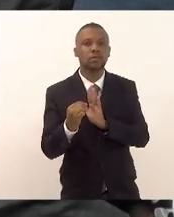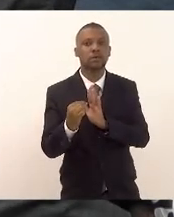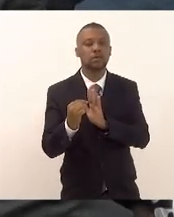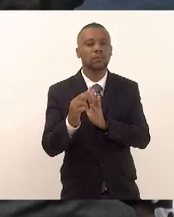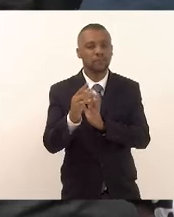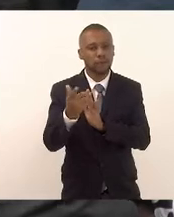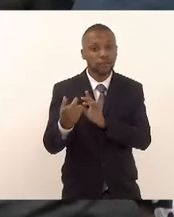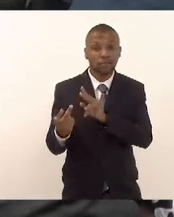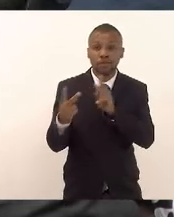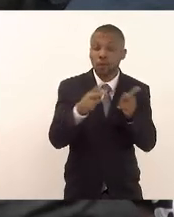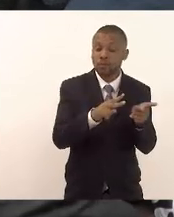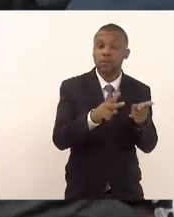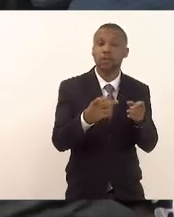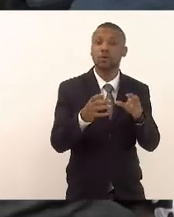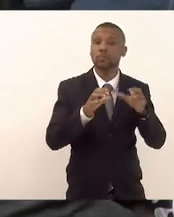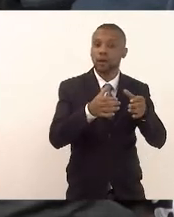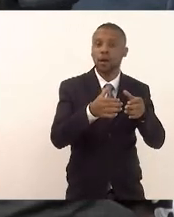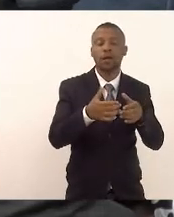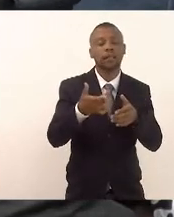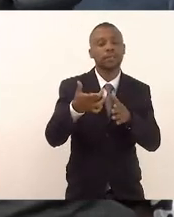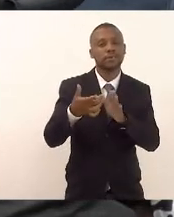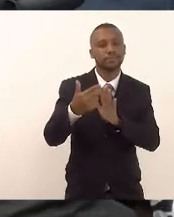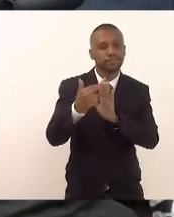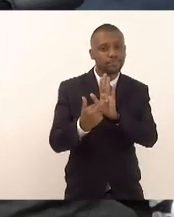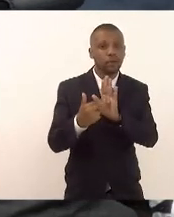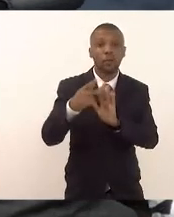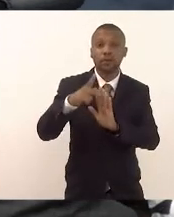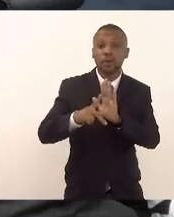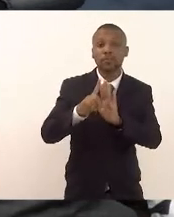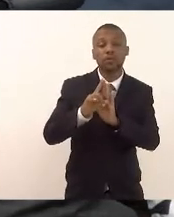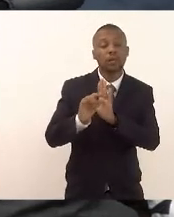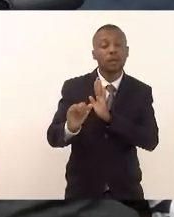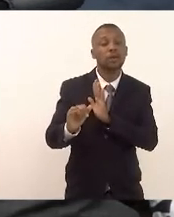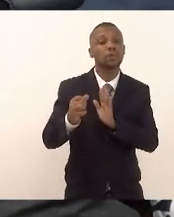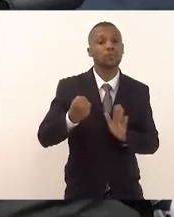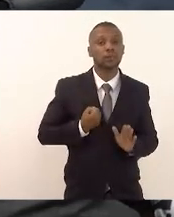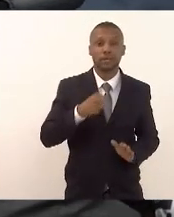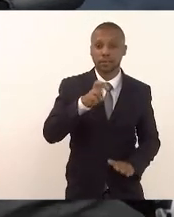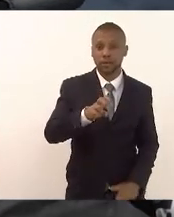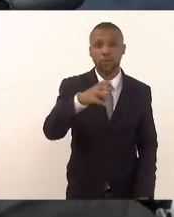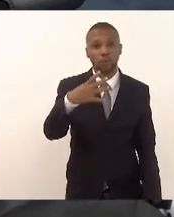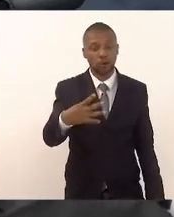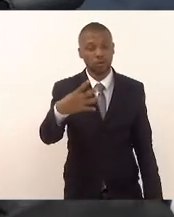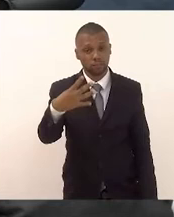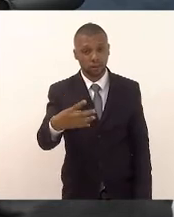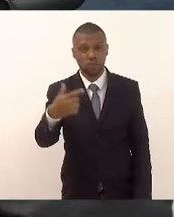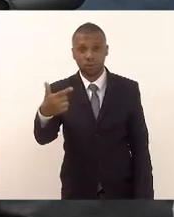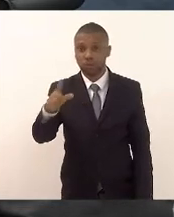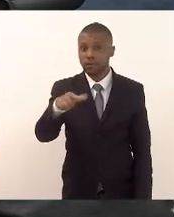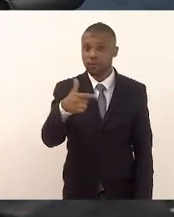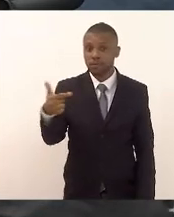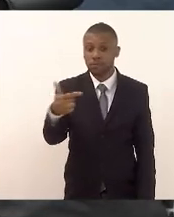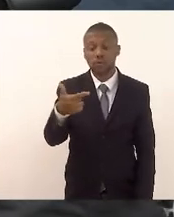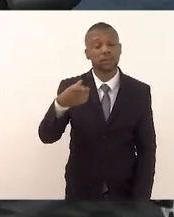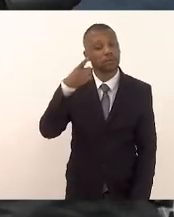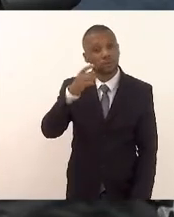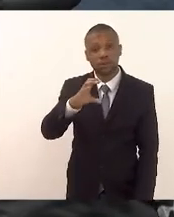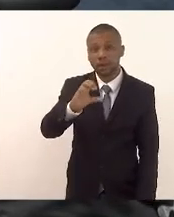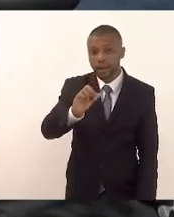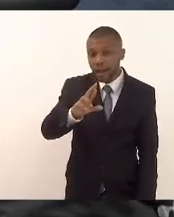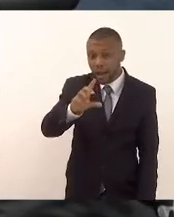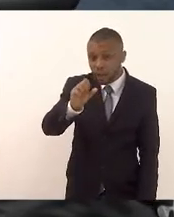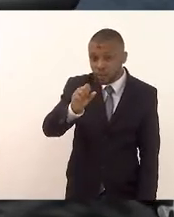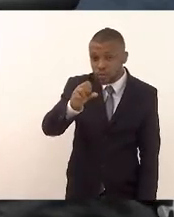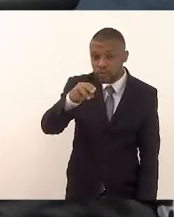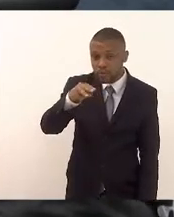comissões. Em regime de urgência, discussão única, projeto de lei 5459, de 22, de autoria do deputado Carlos Macedo, tia Ju